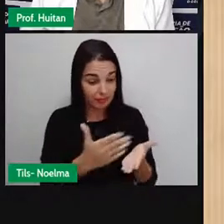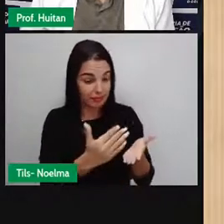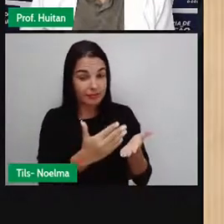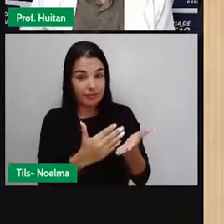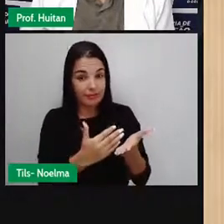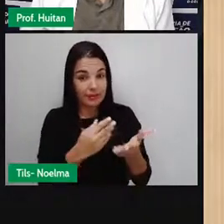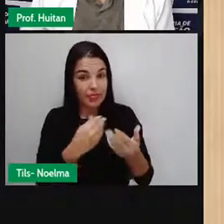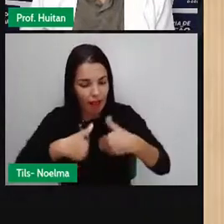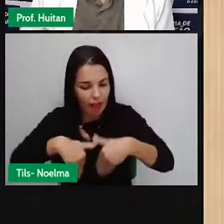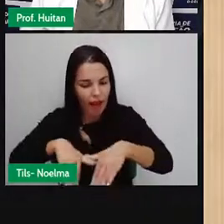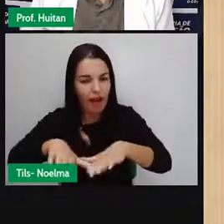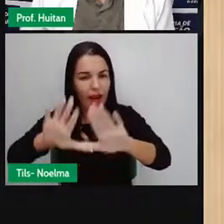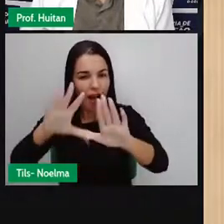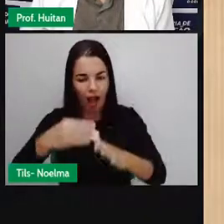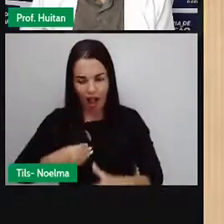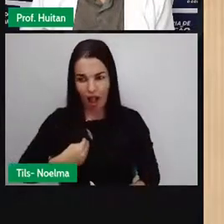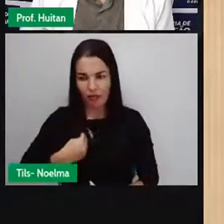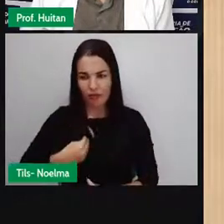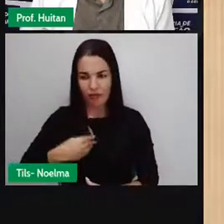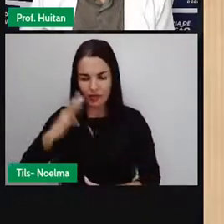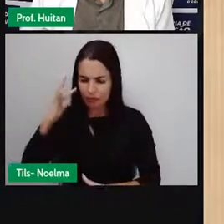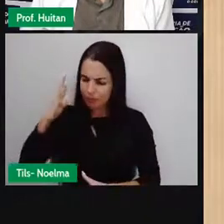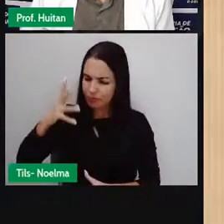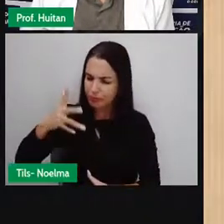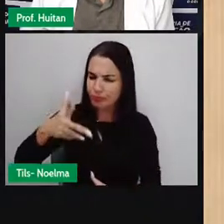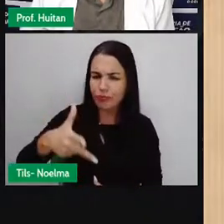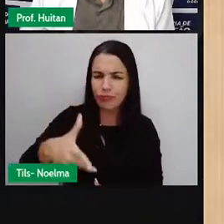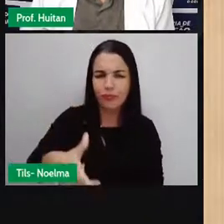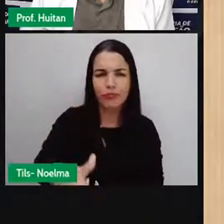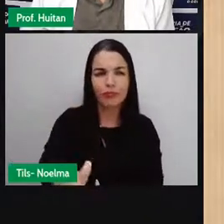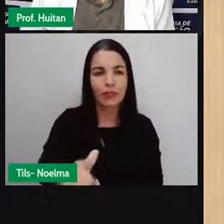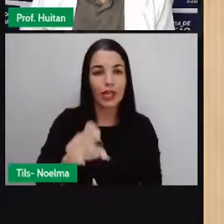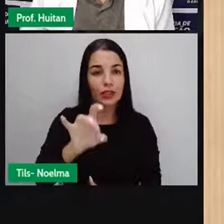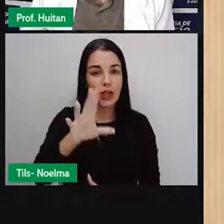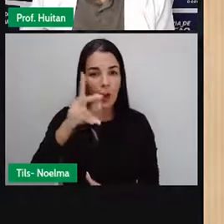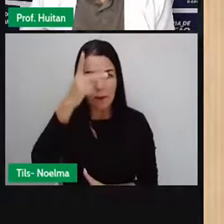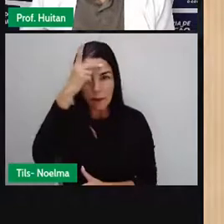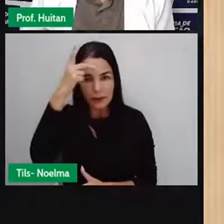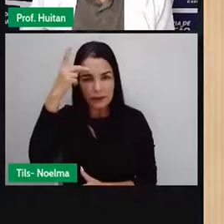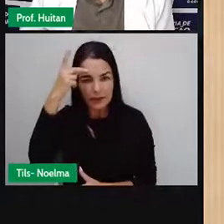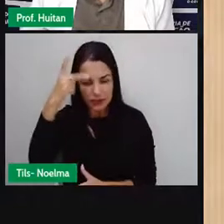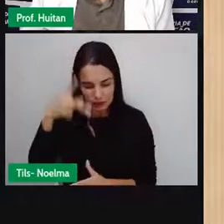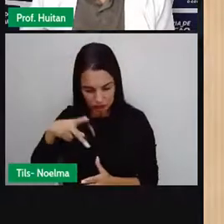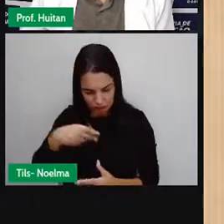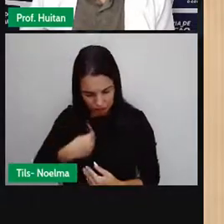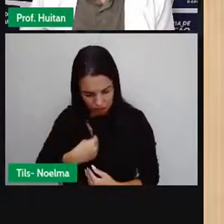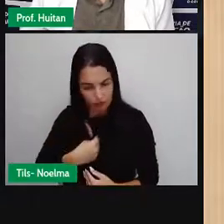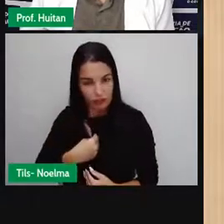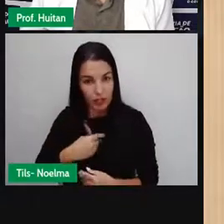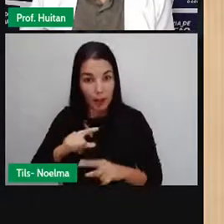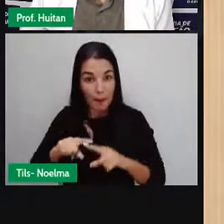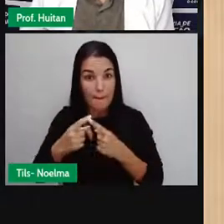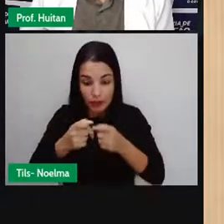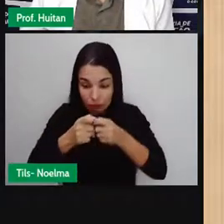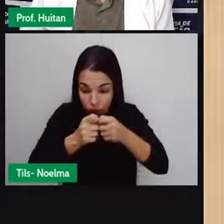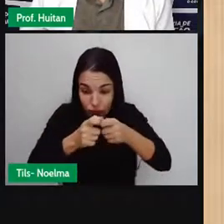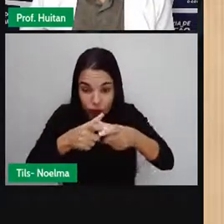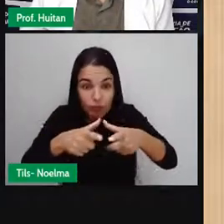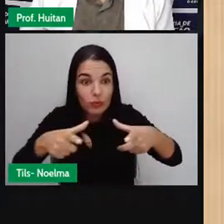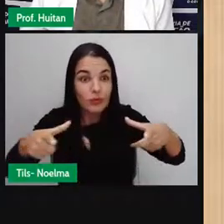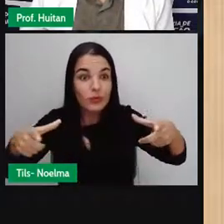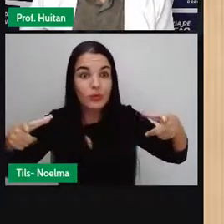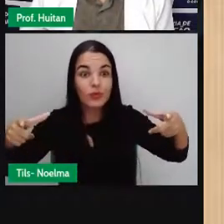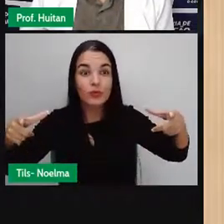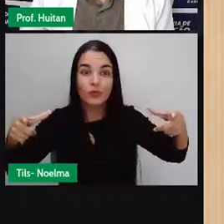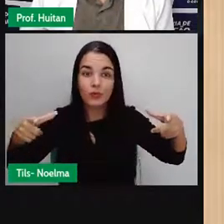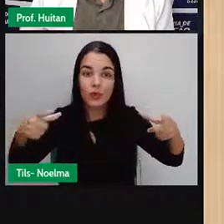levará para a vida? Não só para a sua vida pessoal, mas para a vida de uma coletividade também que